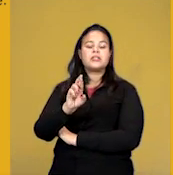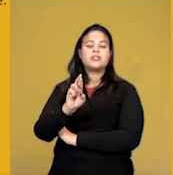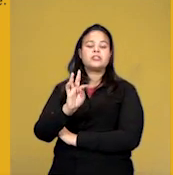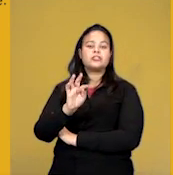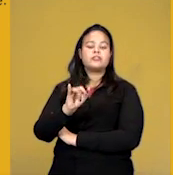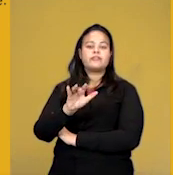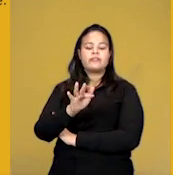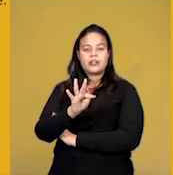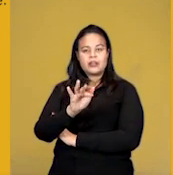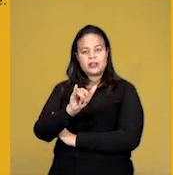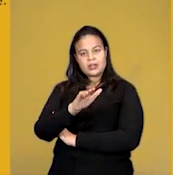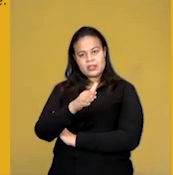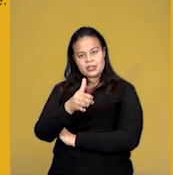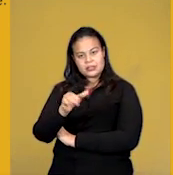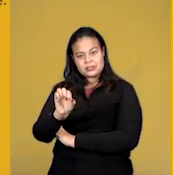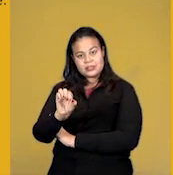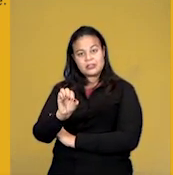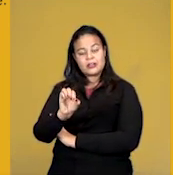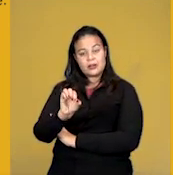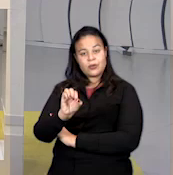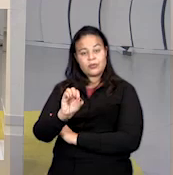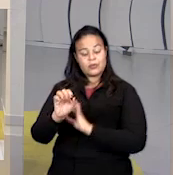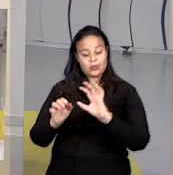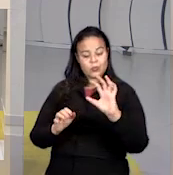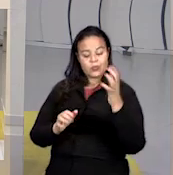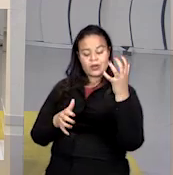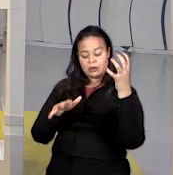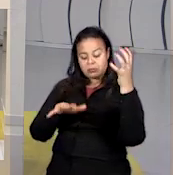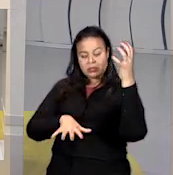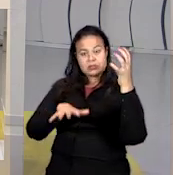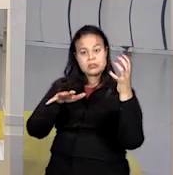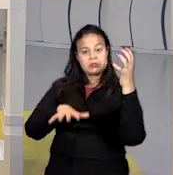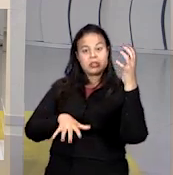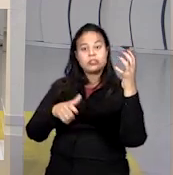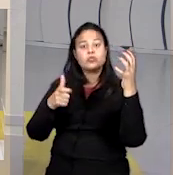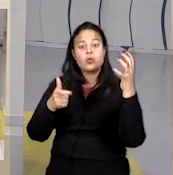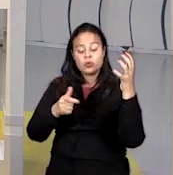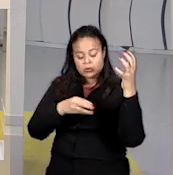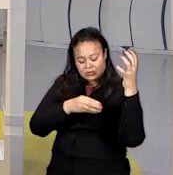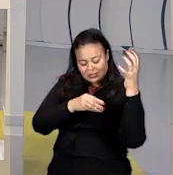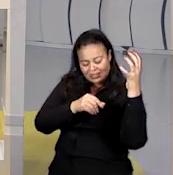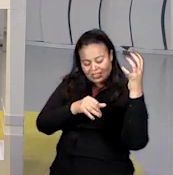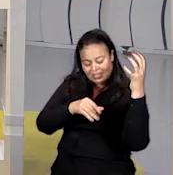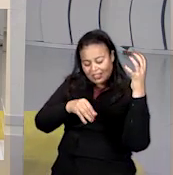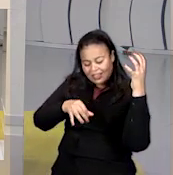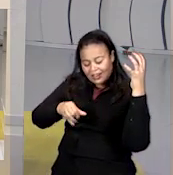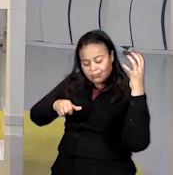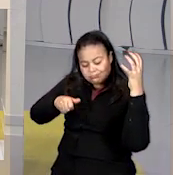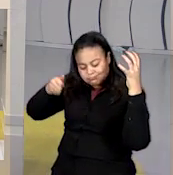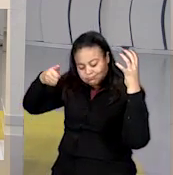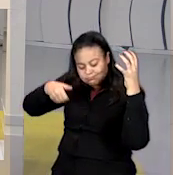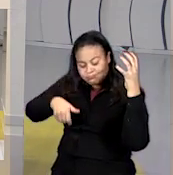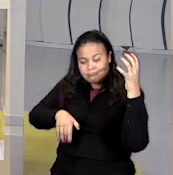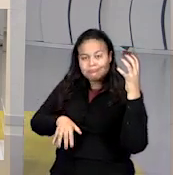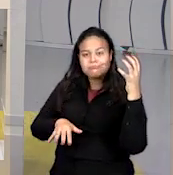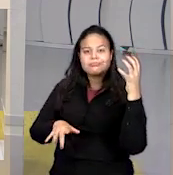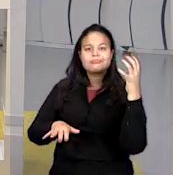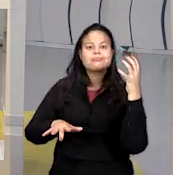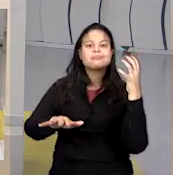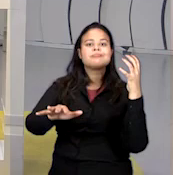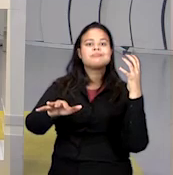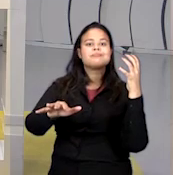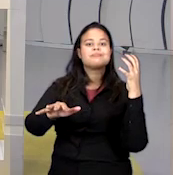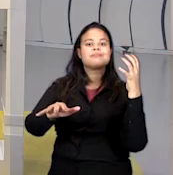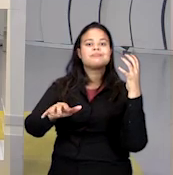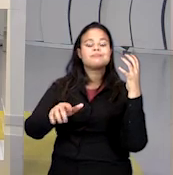alteração, inclusive, do microclima da região onde o solo foi desmatado. Bem,